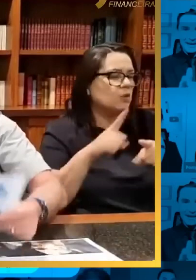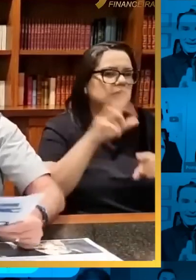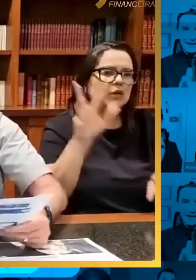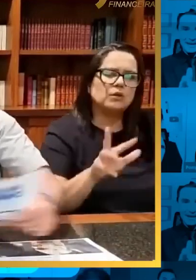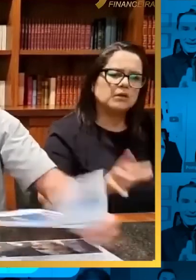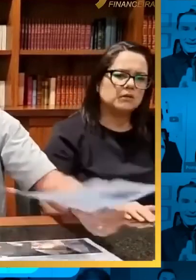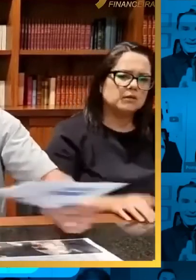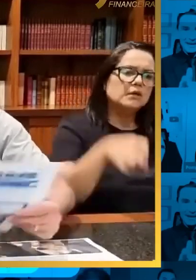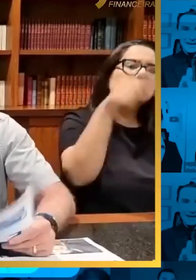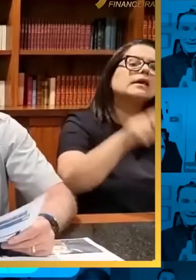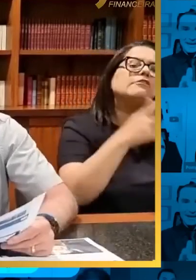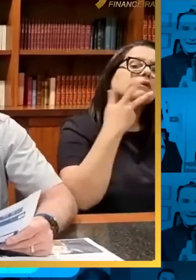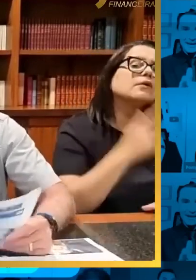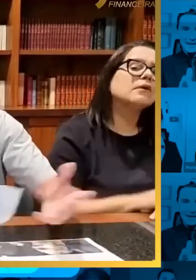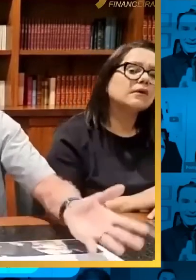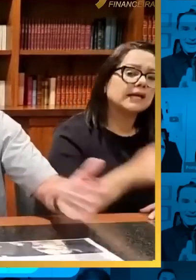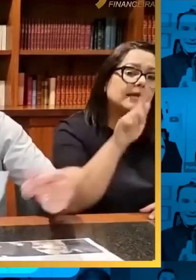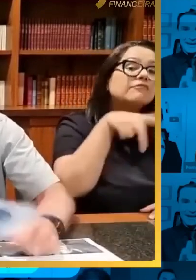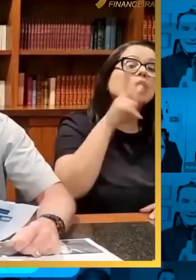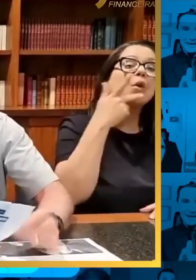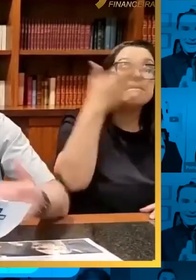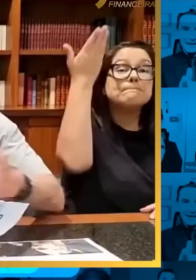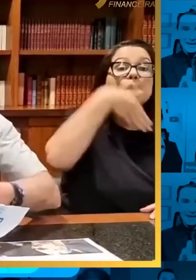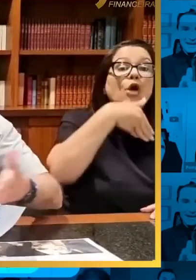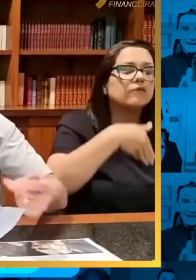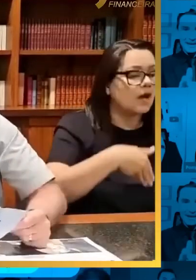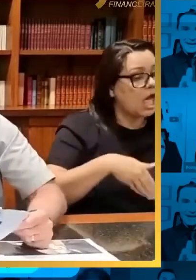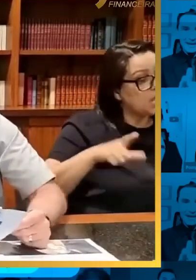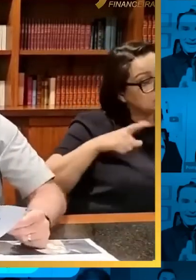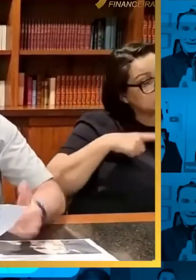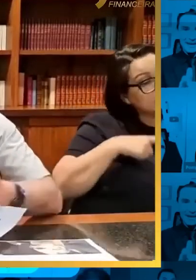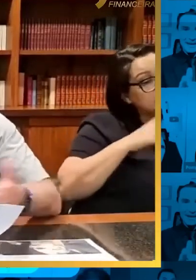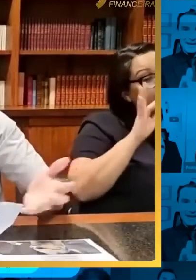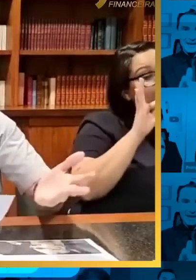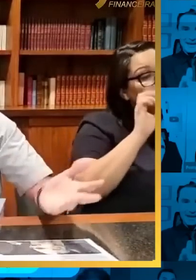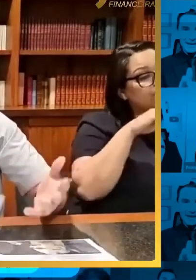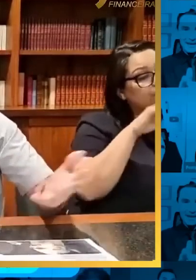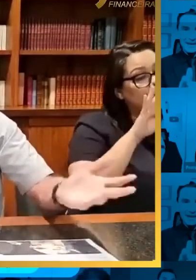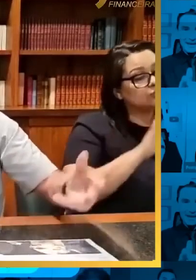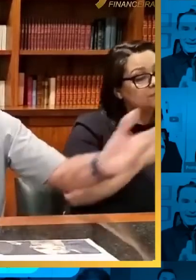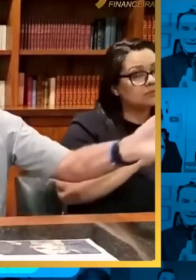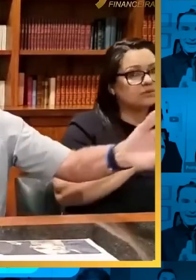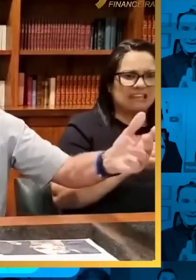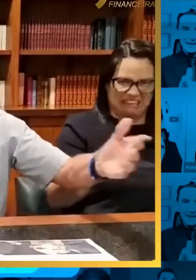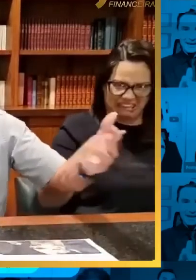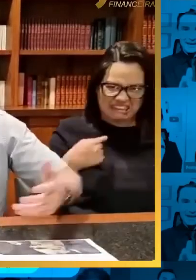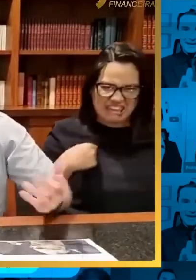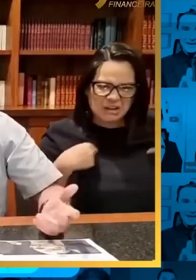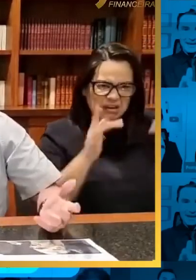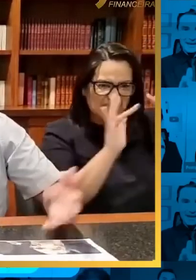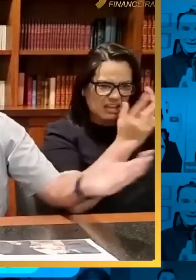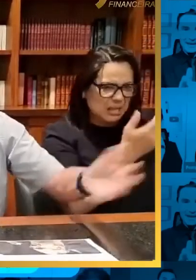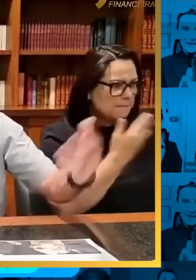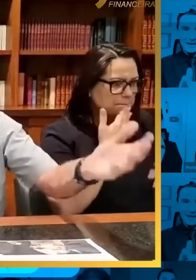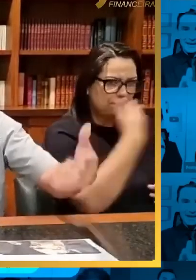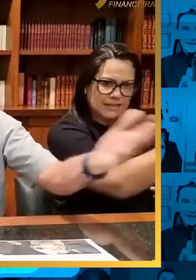quem é que diz? Afirmam fontes. Pô, fala quem foi. Você acha que eu tratei isso? Eu tratei com a bilateral. A